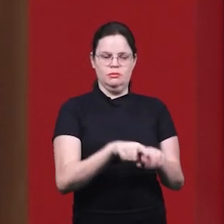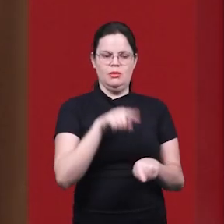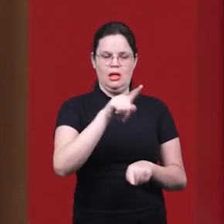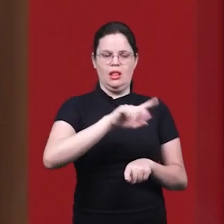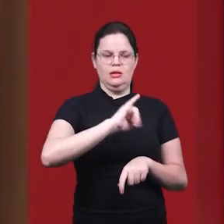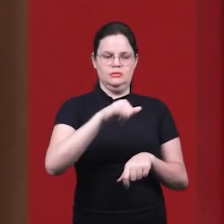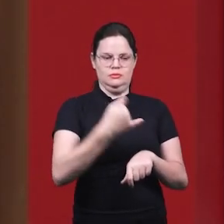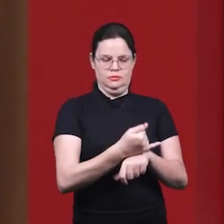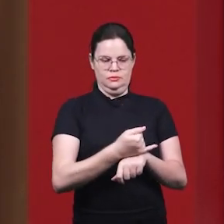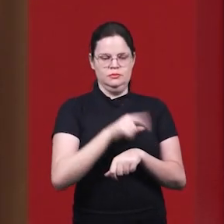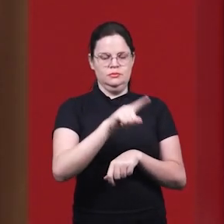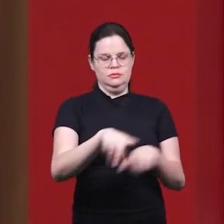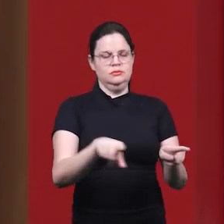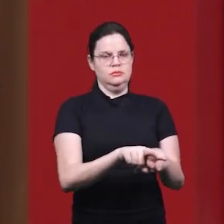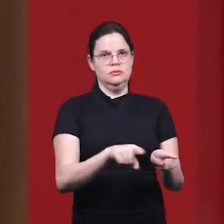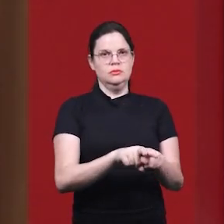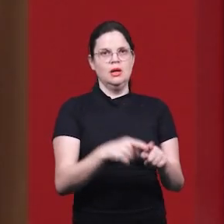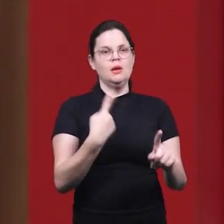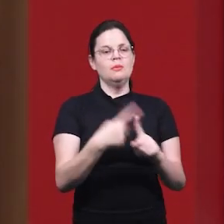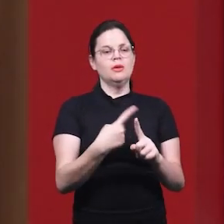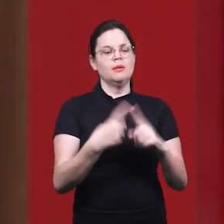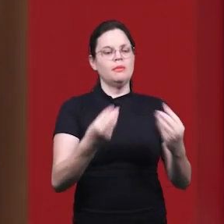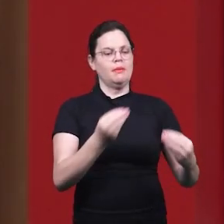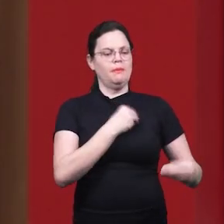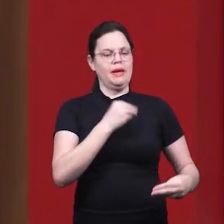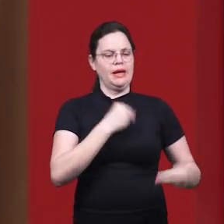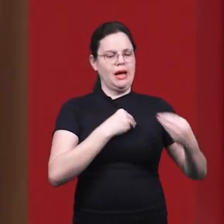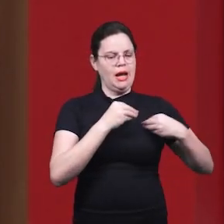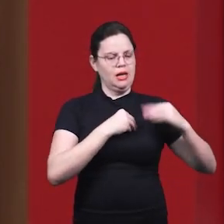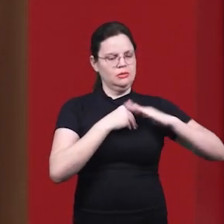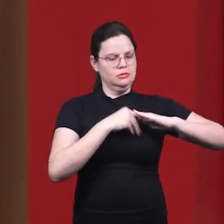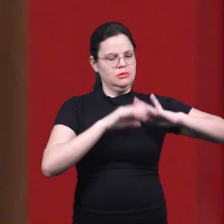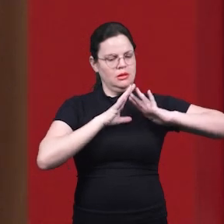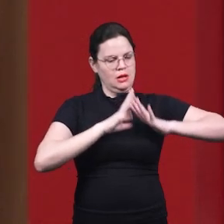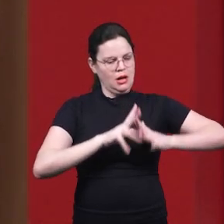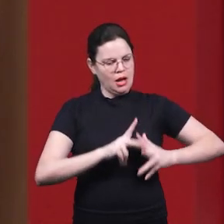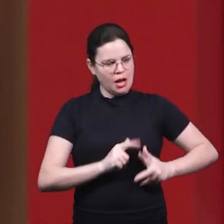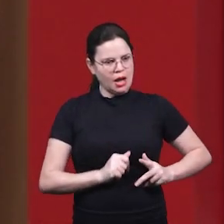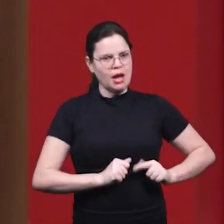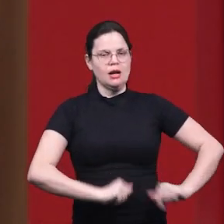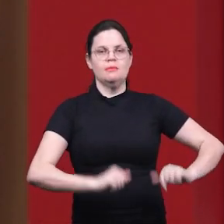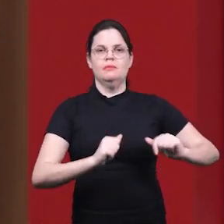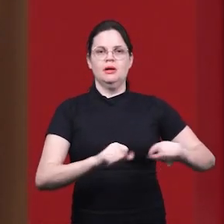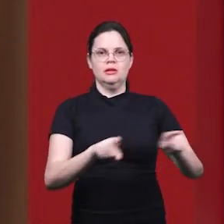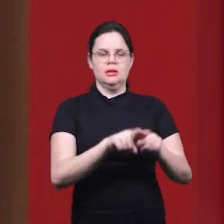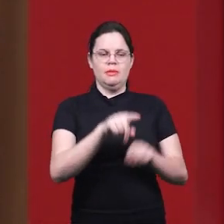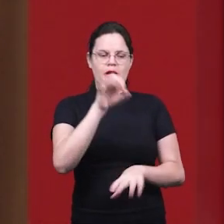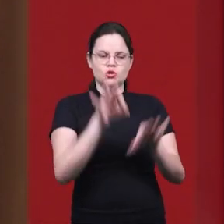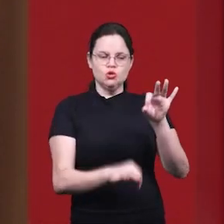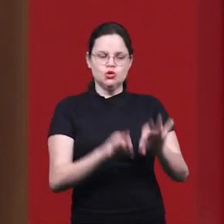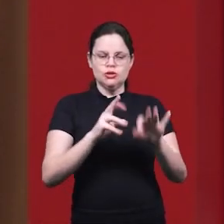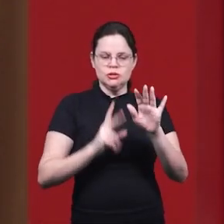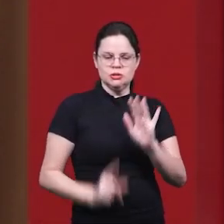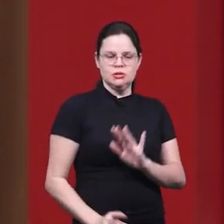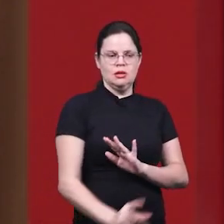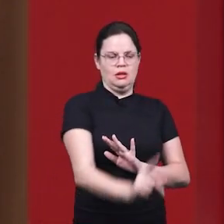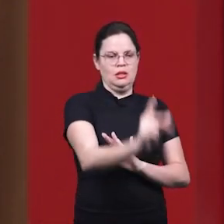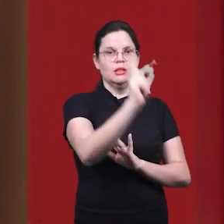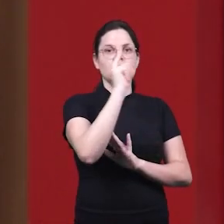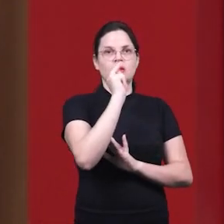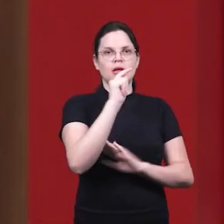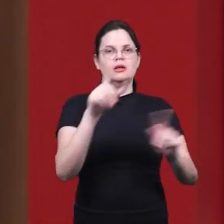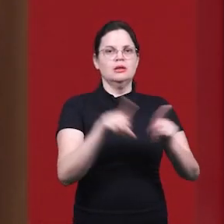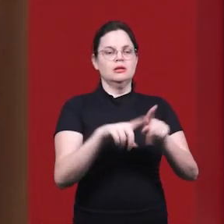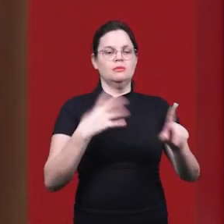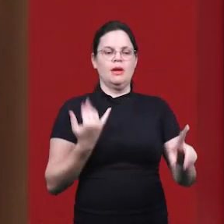cidade, para extinguir a transgressão, dar fim aos pecados, expiar a iniquidade, trazer a justiça eterna, selar a